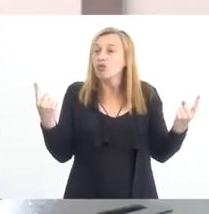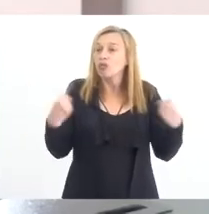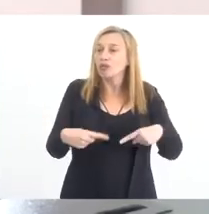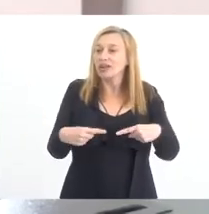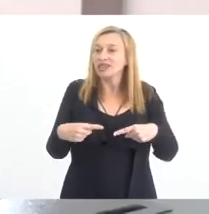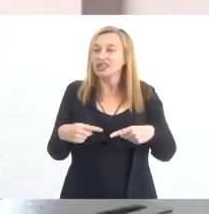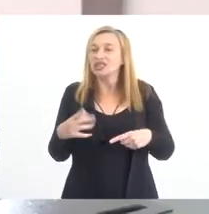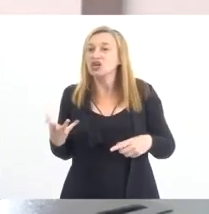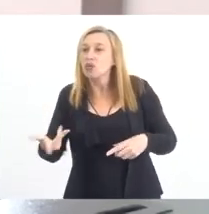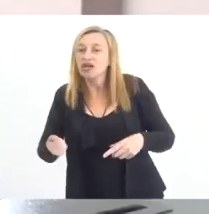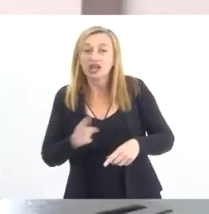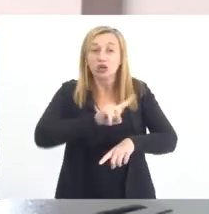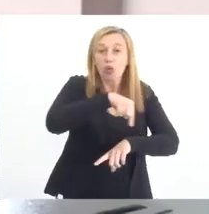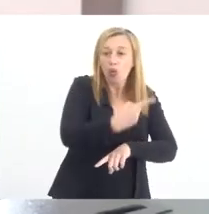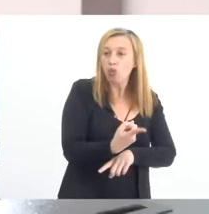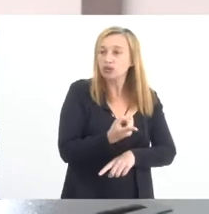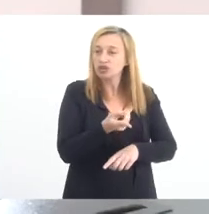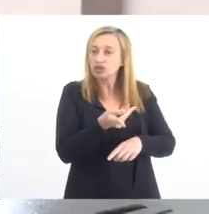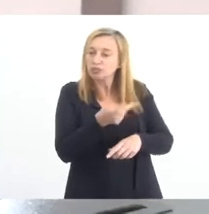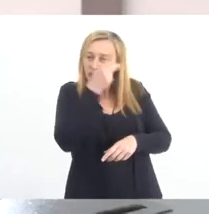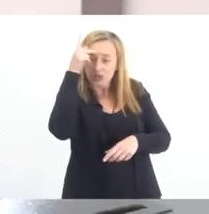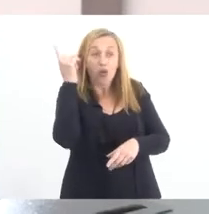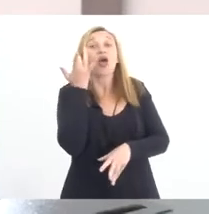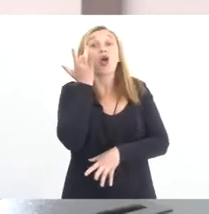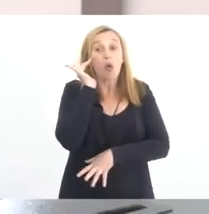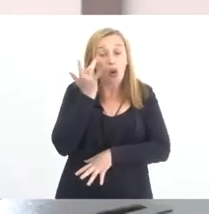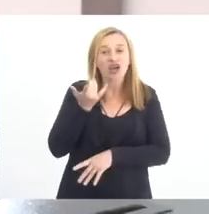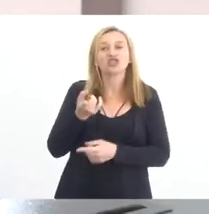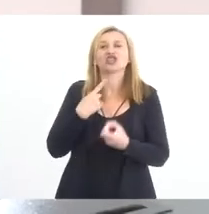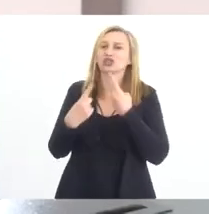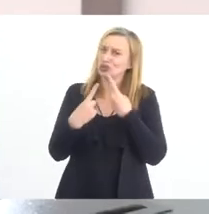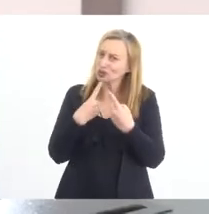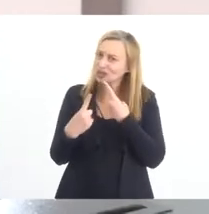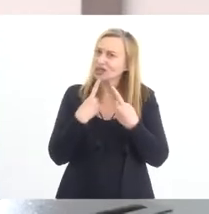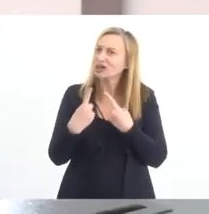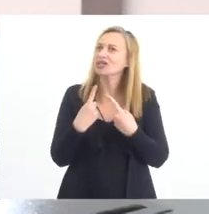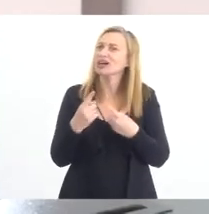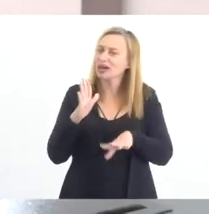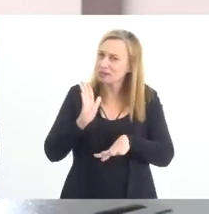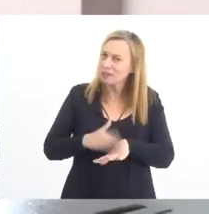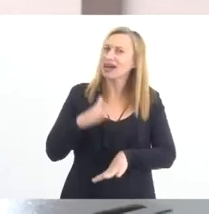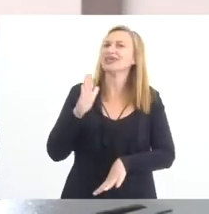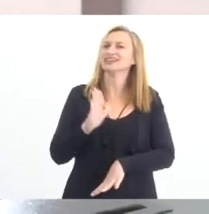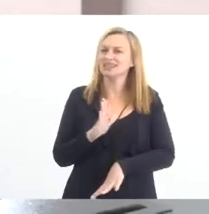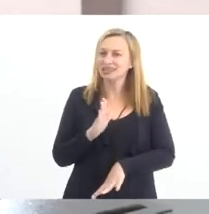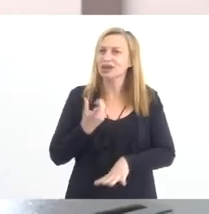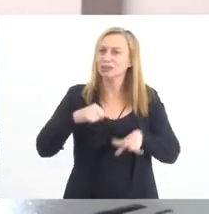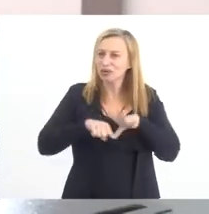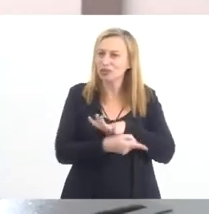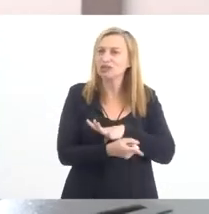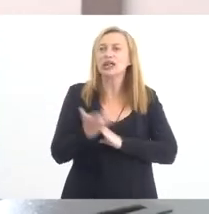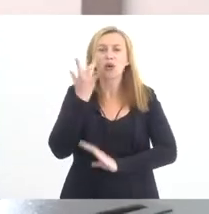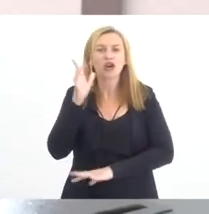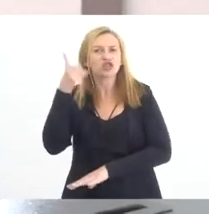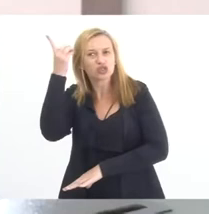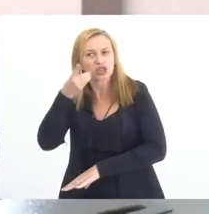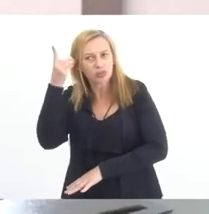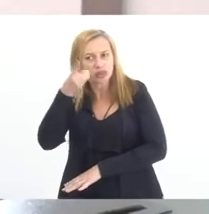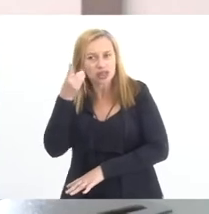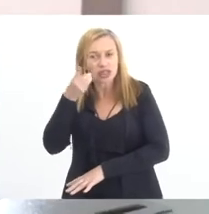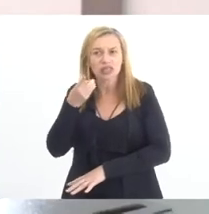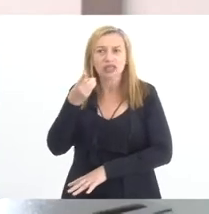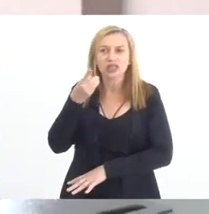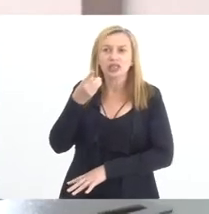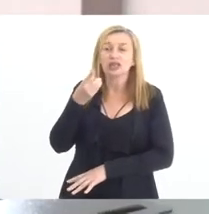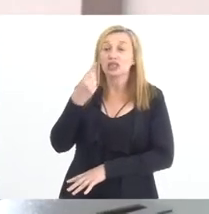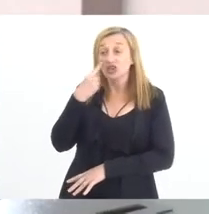paridade com outras pessoas. Então, eu acho que a discussão ela é muito maior e eu acho que os deputados, senhores e senhoras